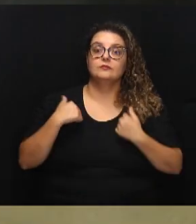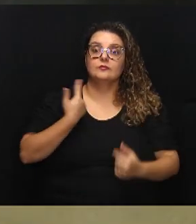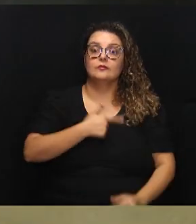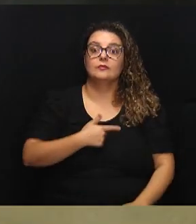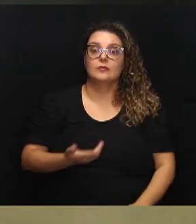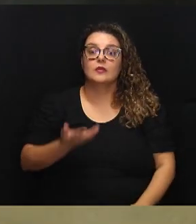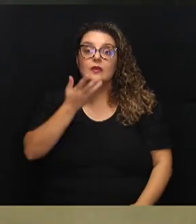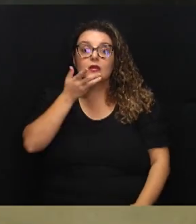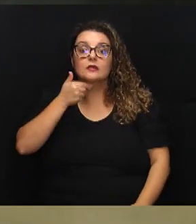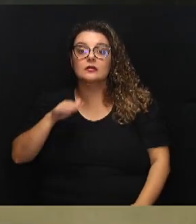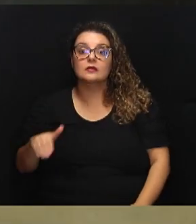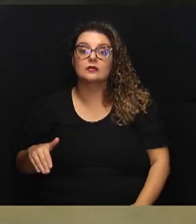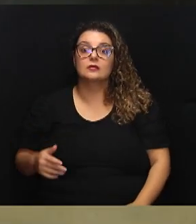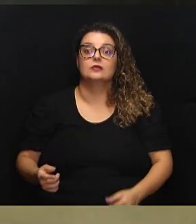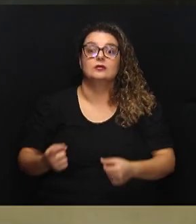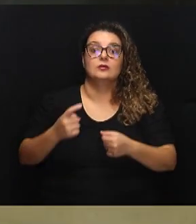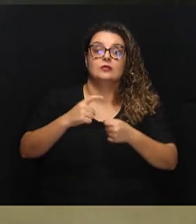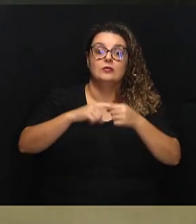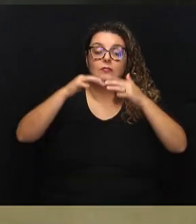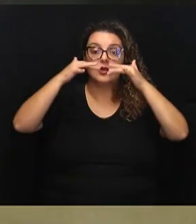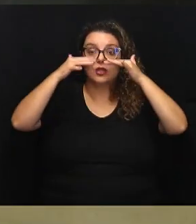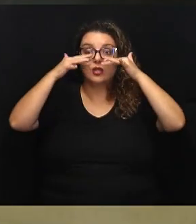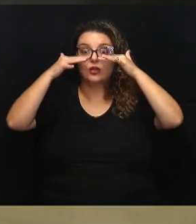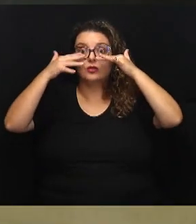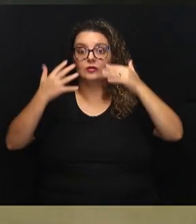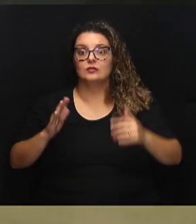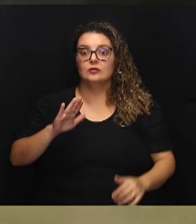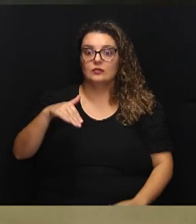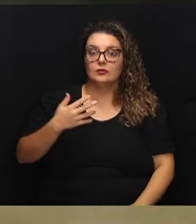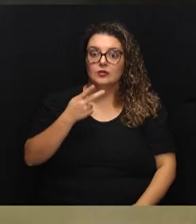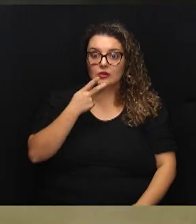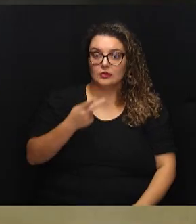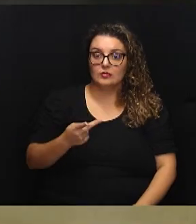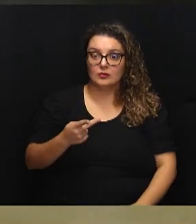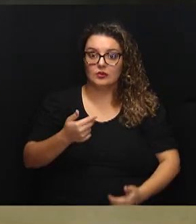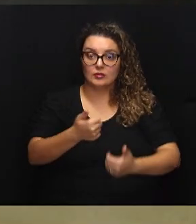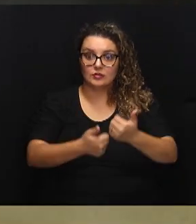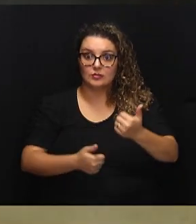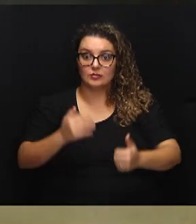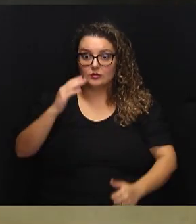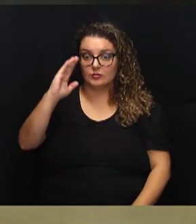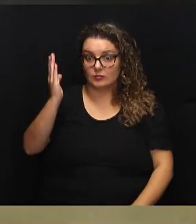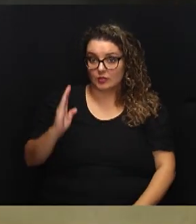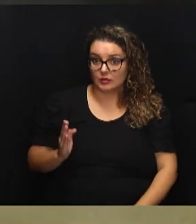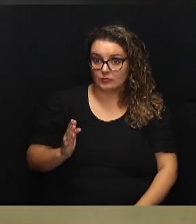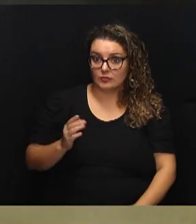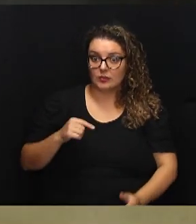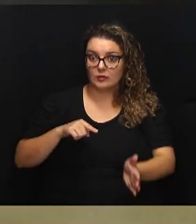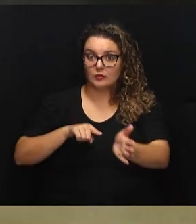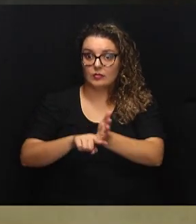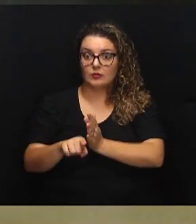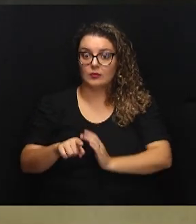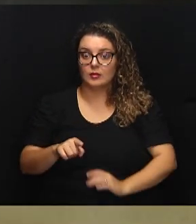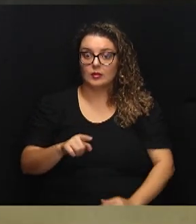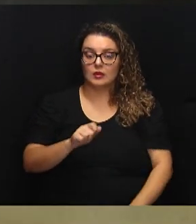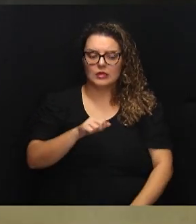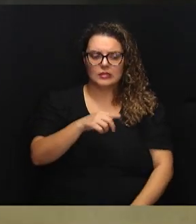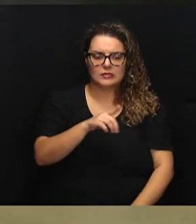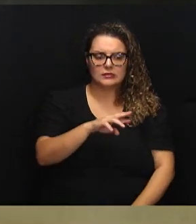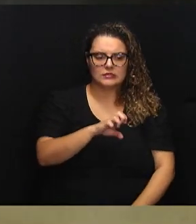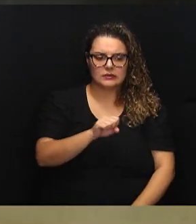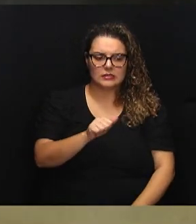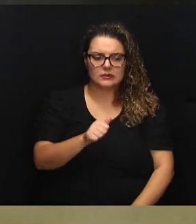crianças voltem a ter brilho no olhar quando a gente fala do futebol brasileiro. Agora eu pergunto para Andressa, você acha que o